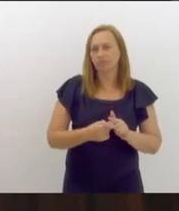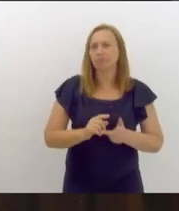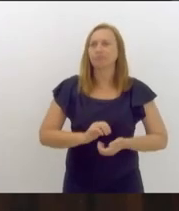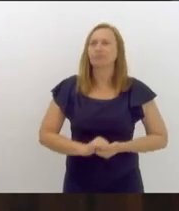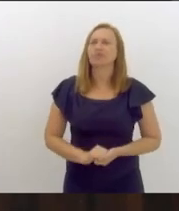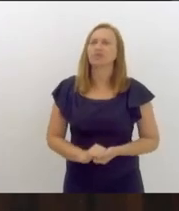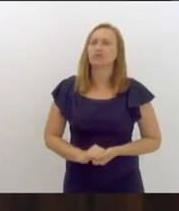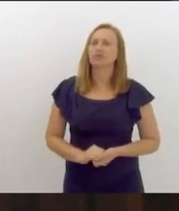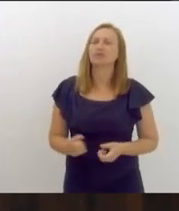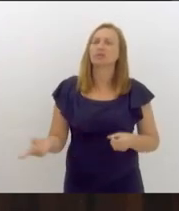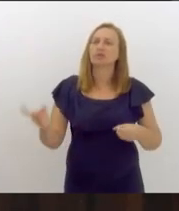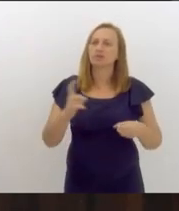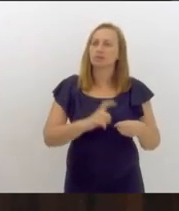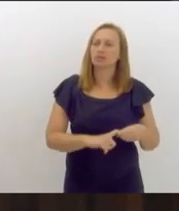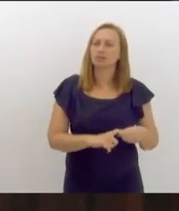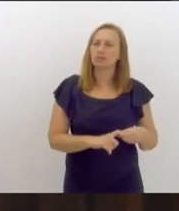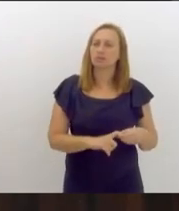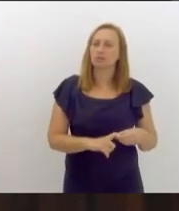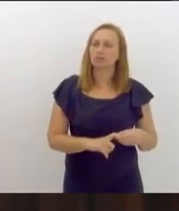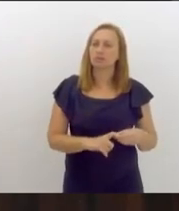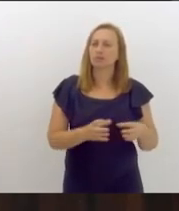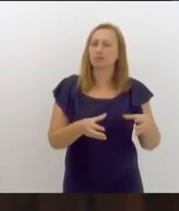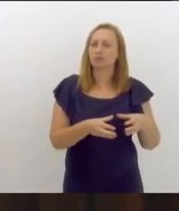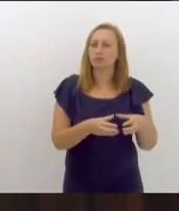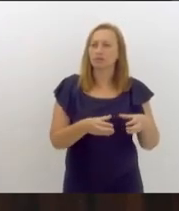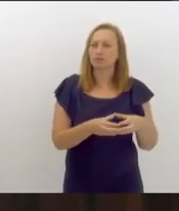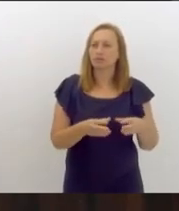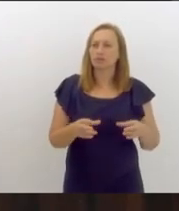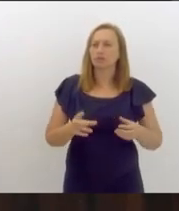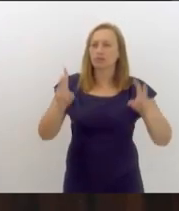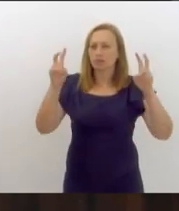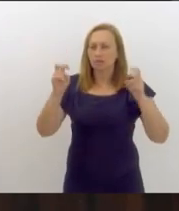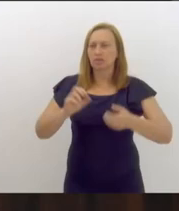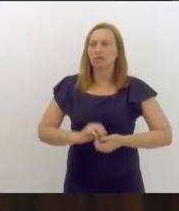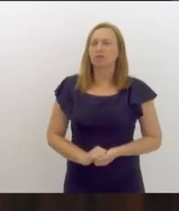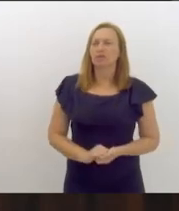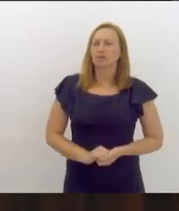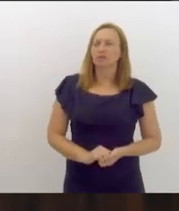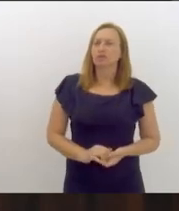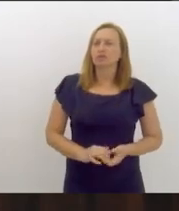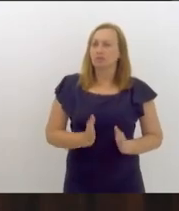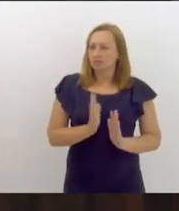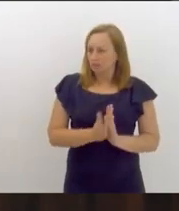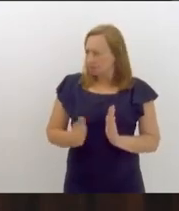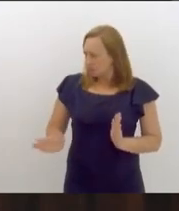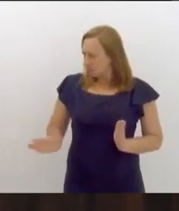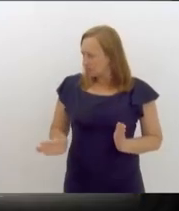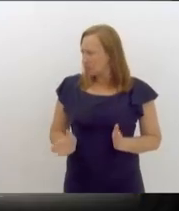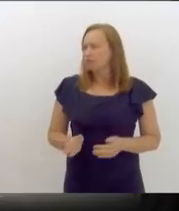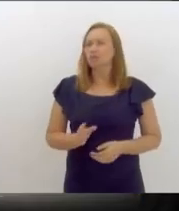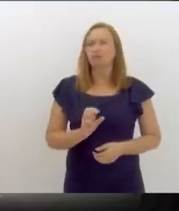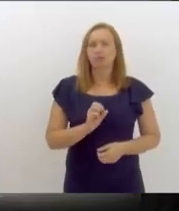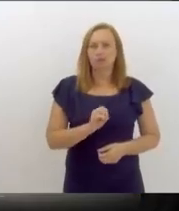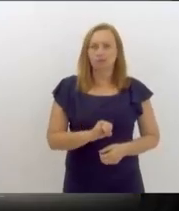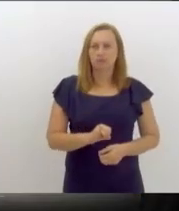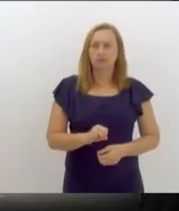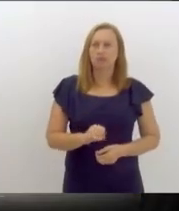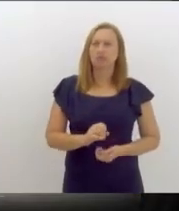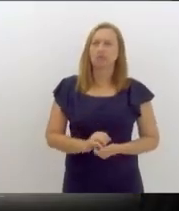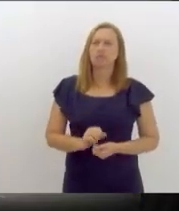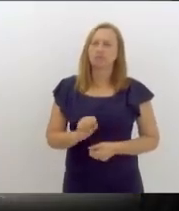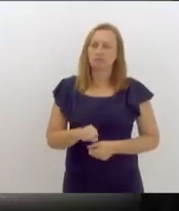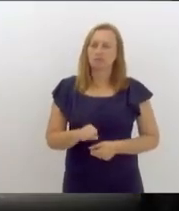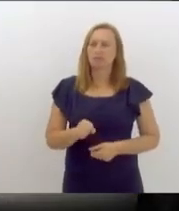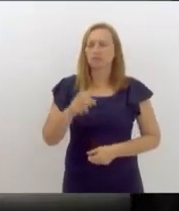e retorna as comissões temáticas questão de ordem questão de ordem questão de